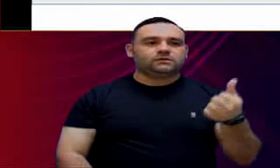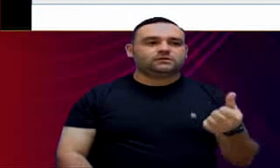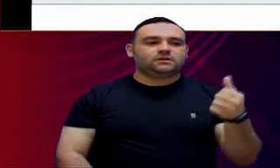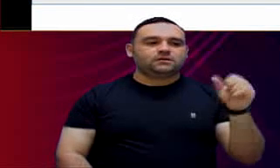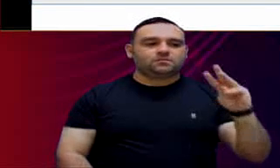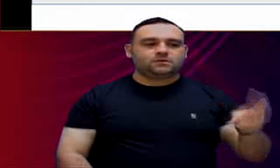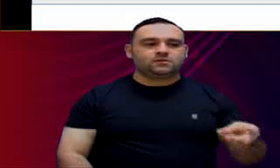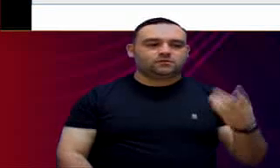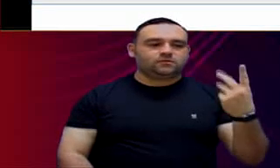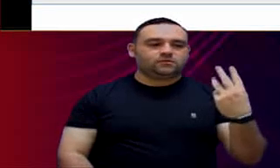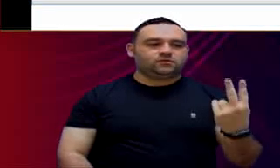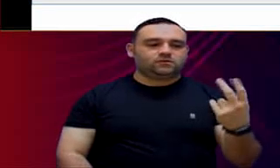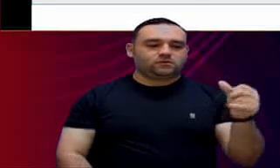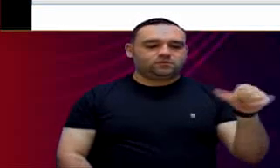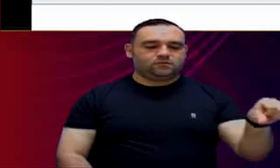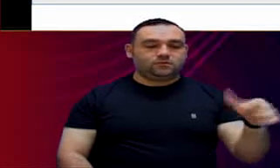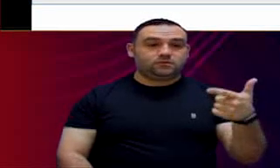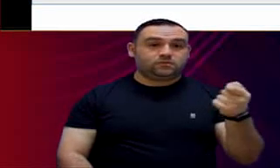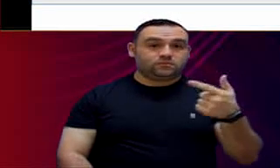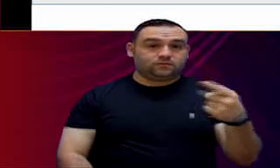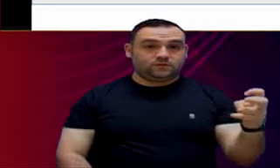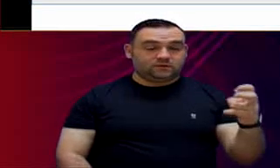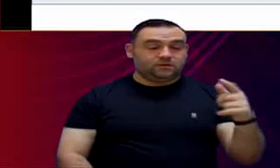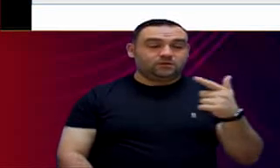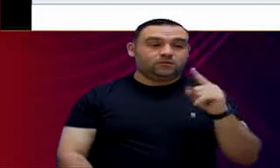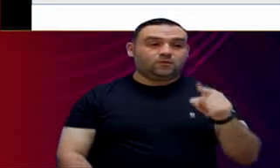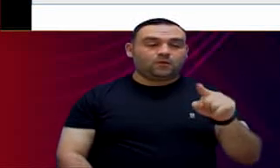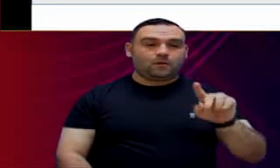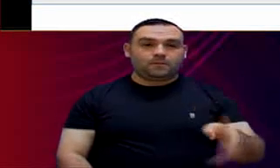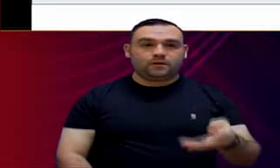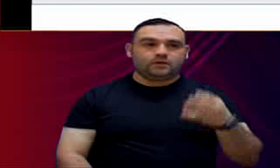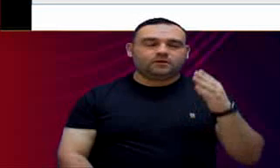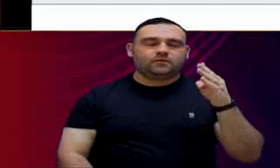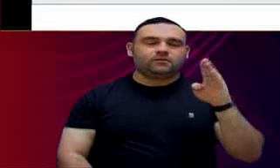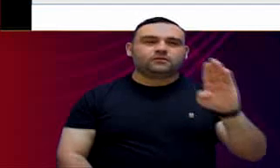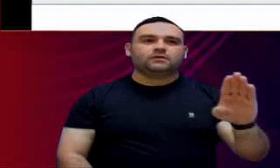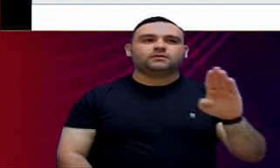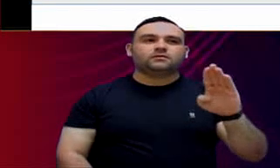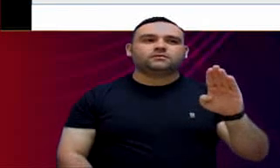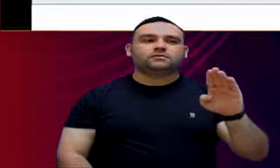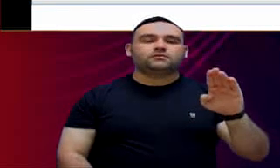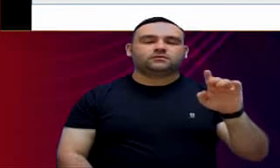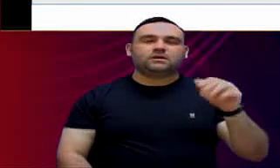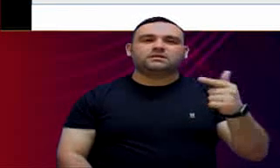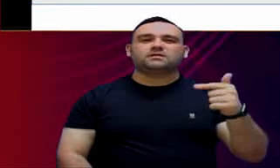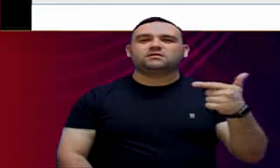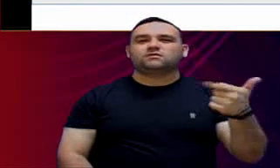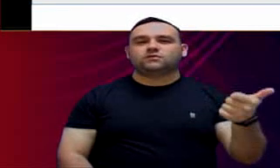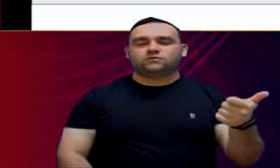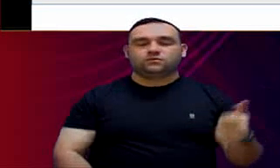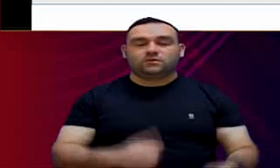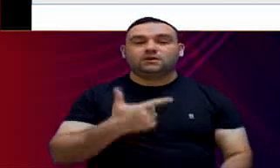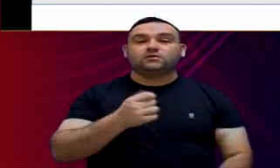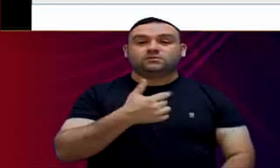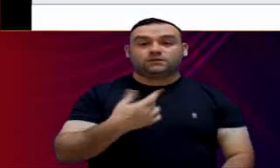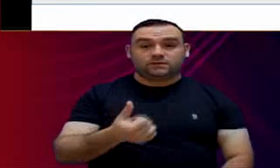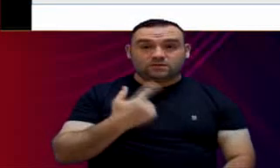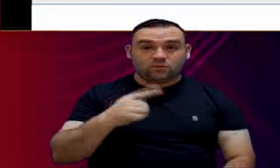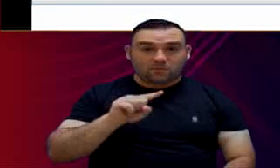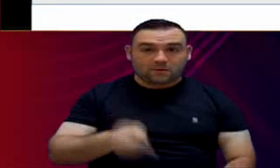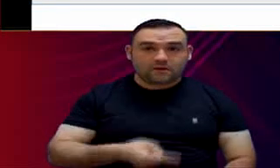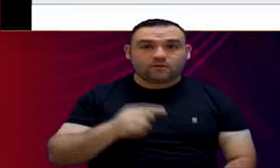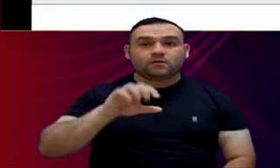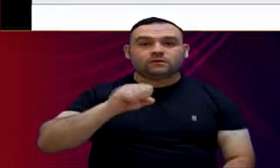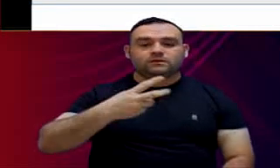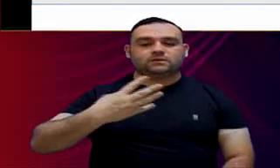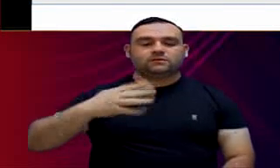296 2025 um bilhão 822 milhões 721 2026 um bilhão